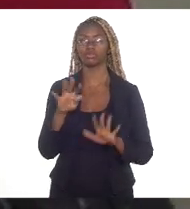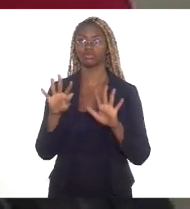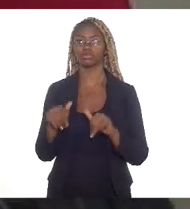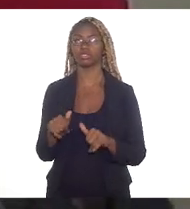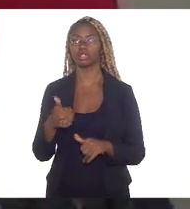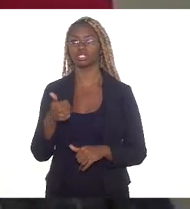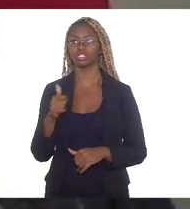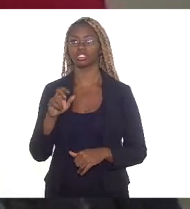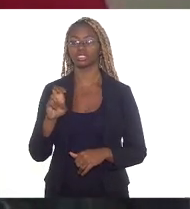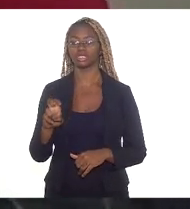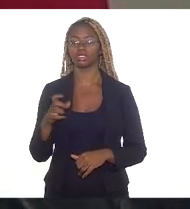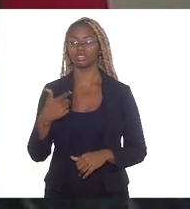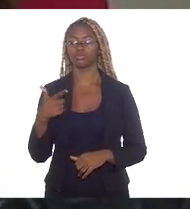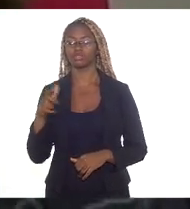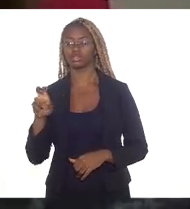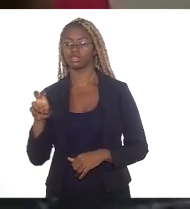às